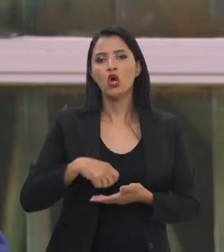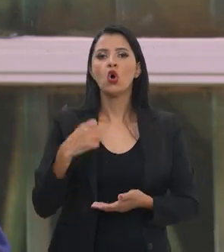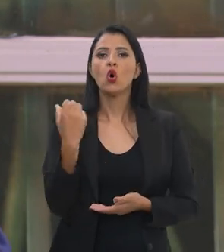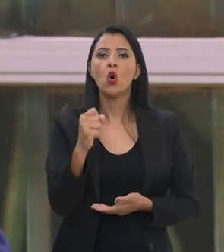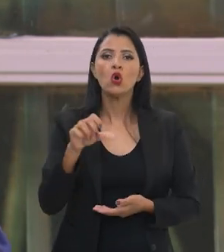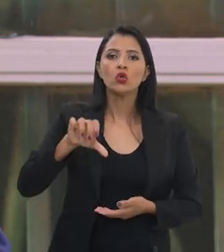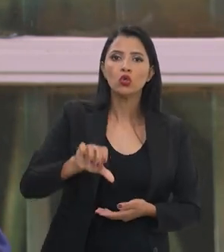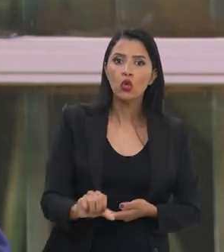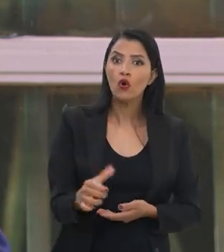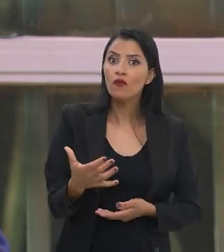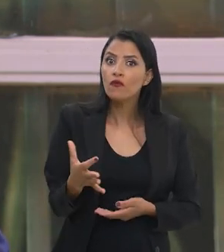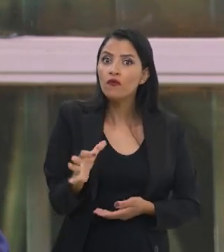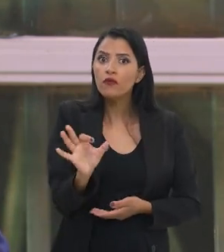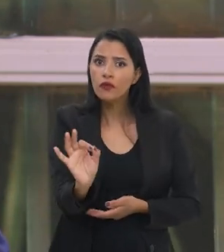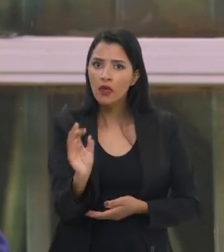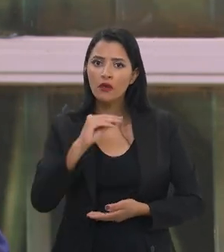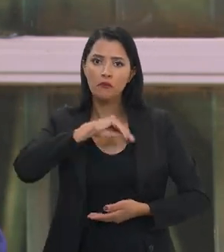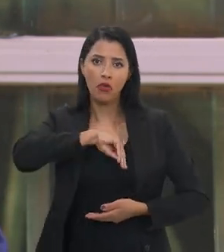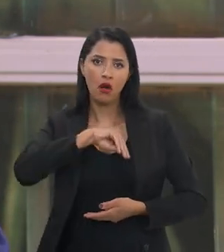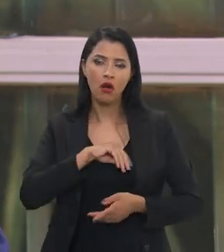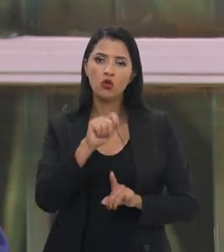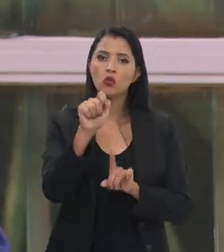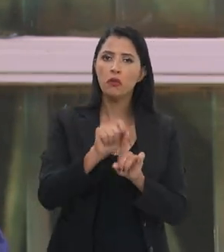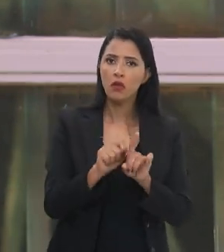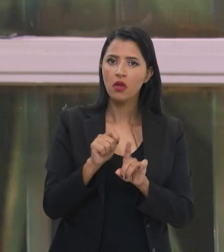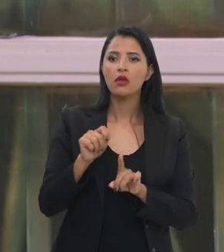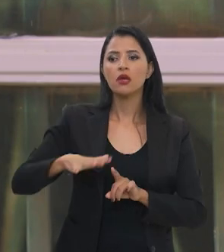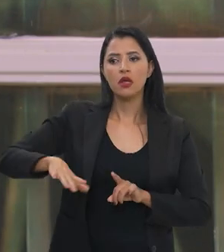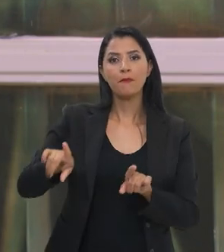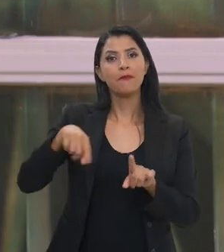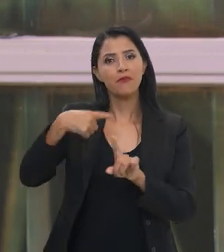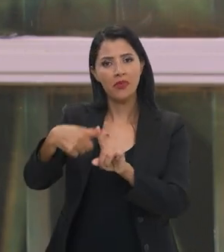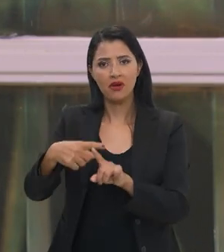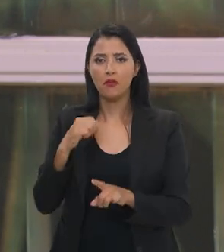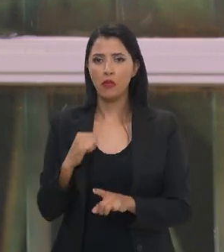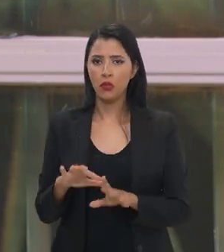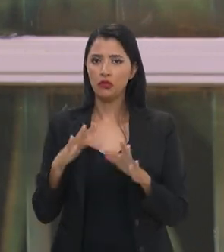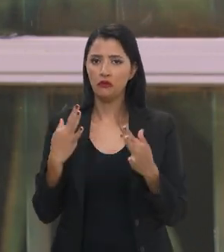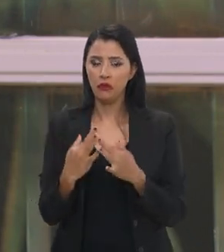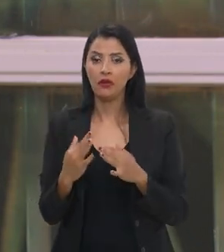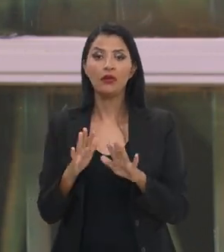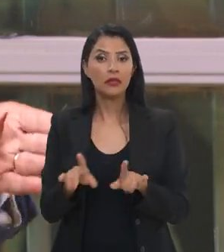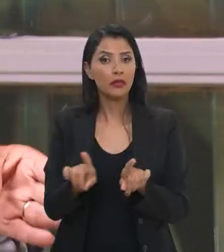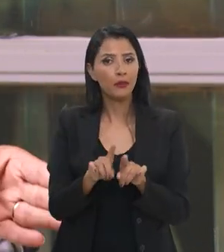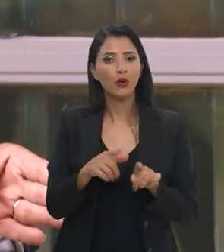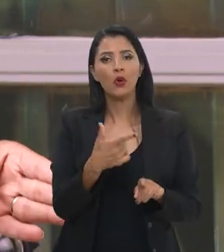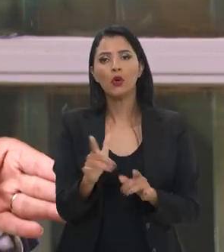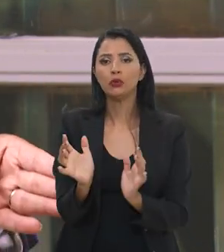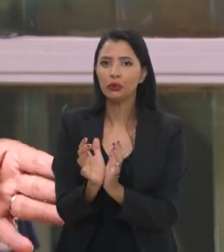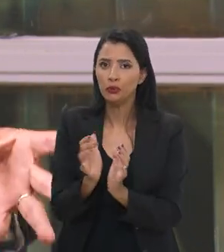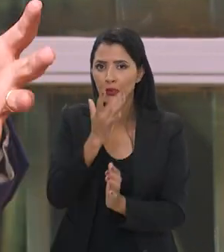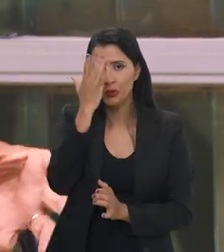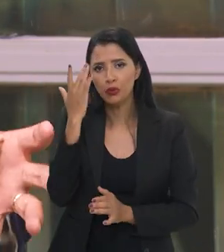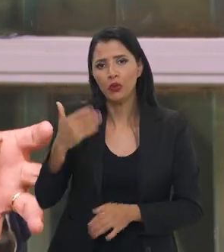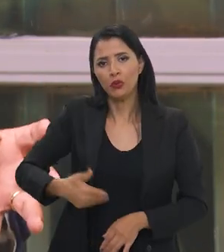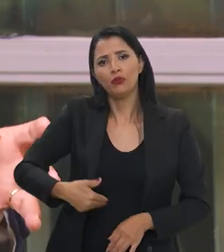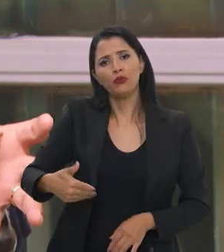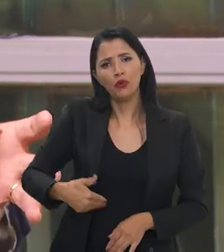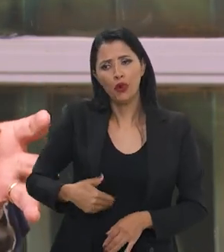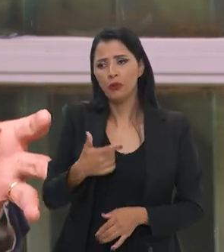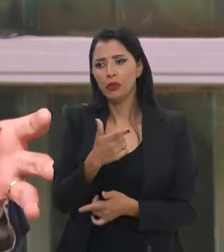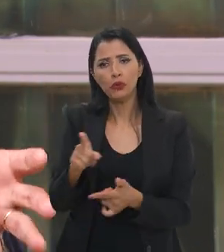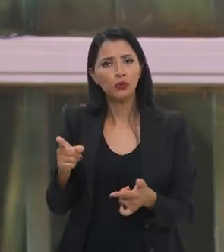ganhando oito nove dez salário mínimo por mês e no Bolsa Família do outro lado pessoas passando